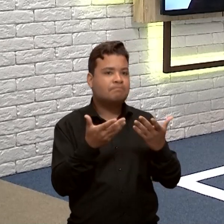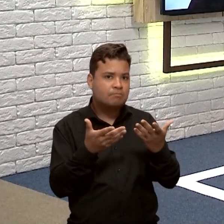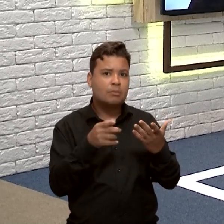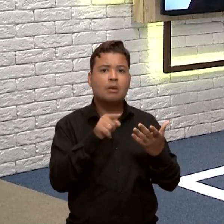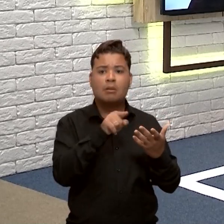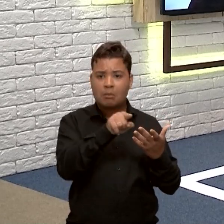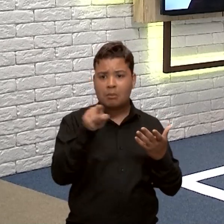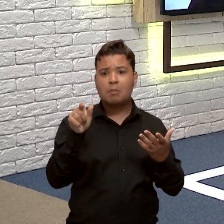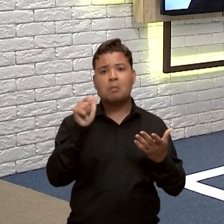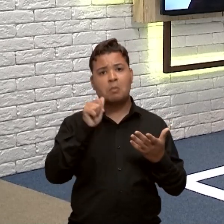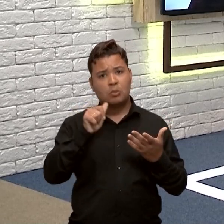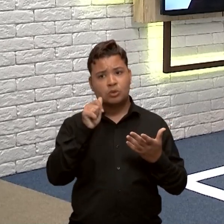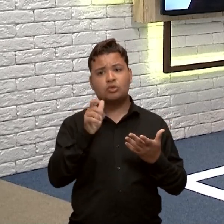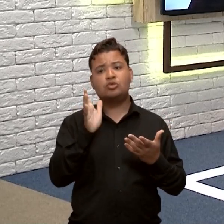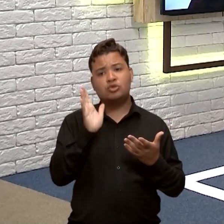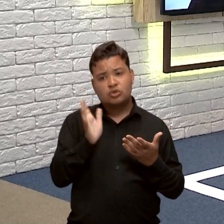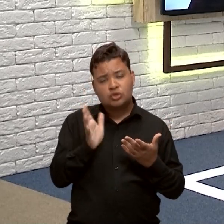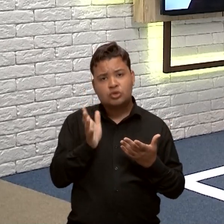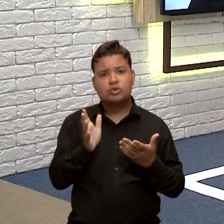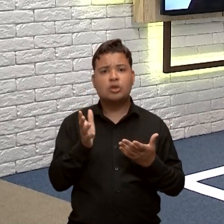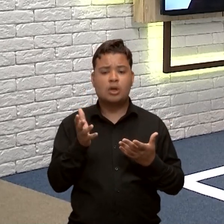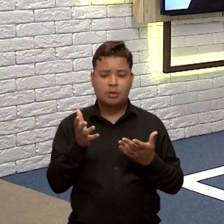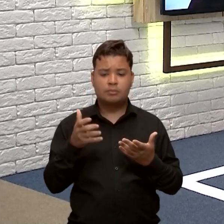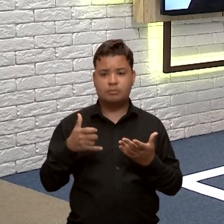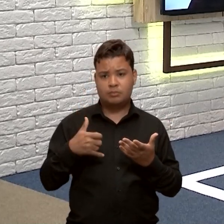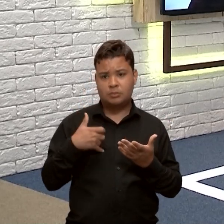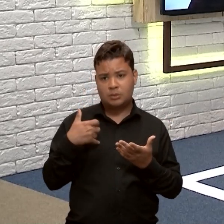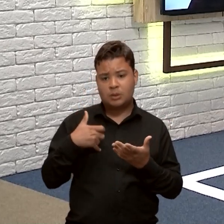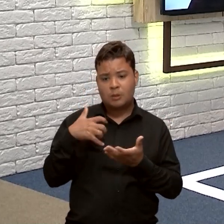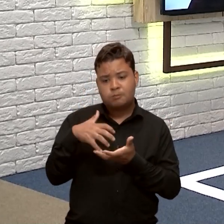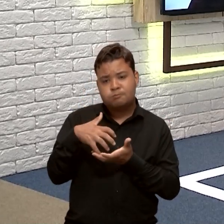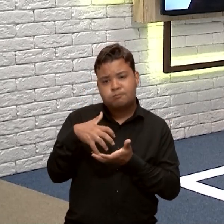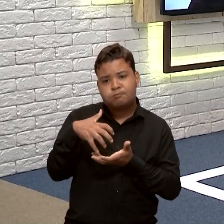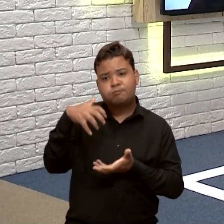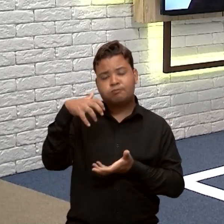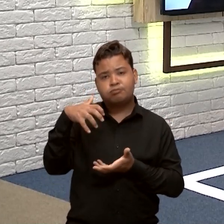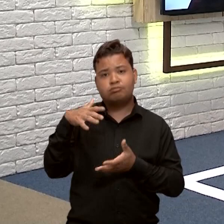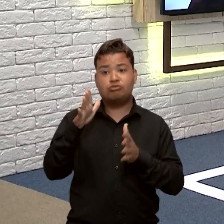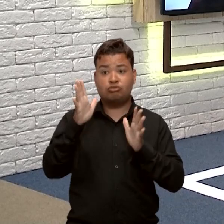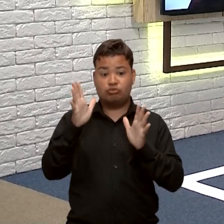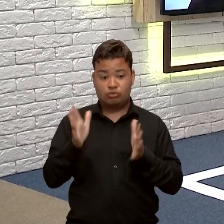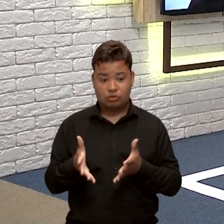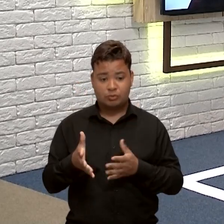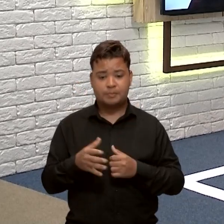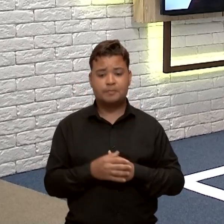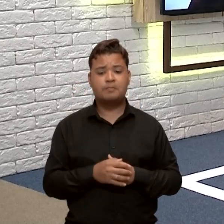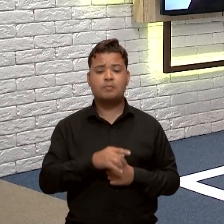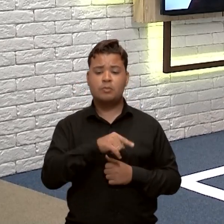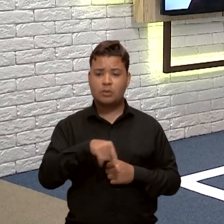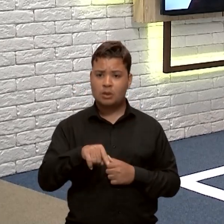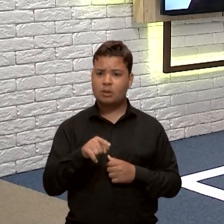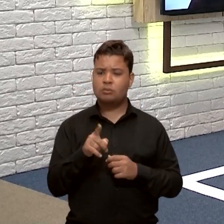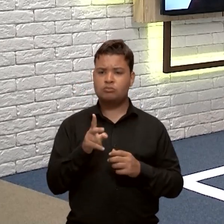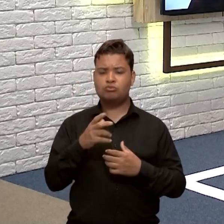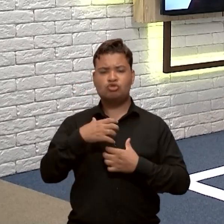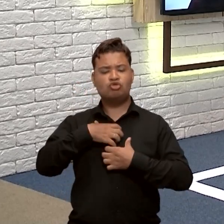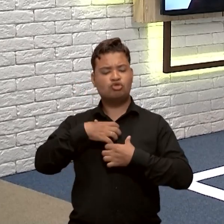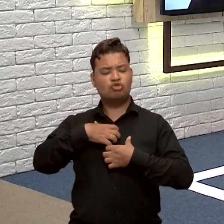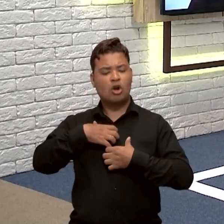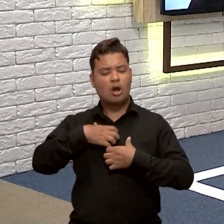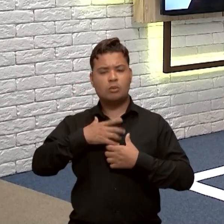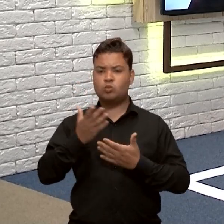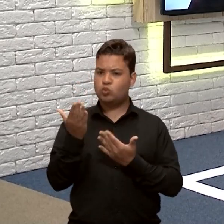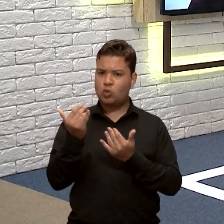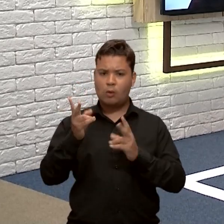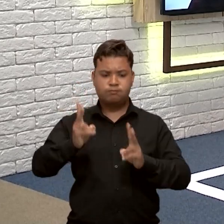muitas vezes, né, na idade, né, já são idosas, elas se mantêm muito mais joviais, né, como a gente estava